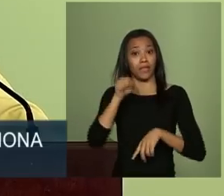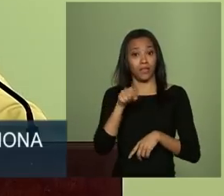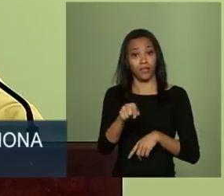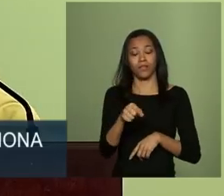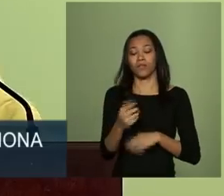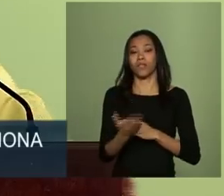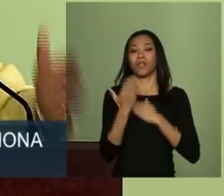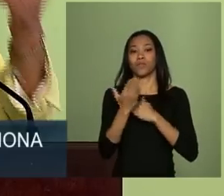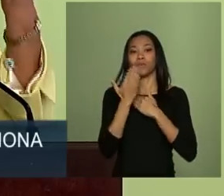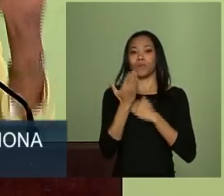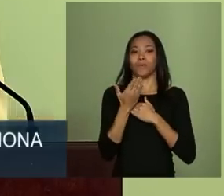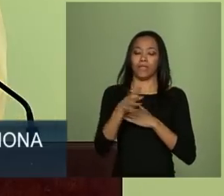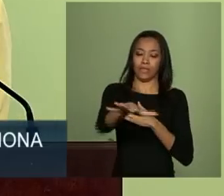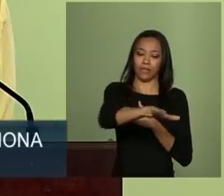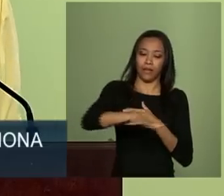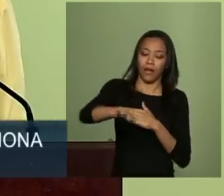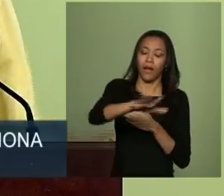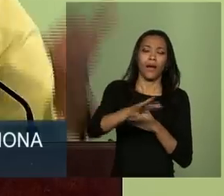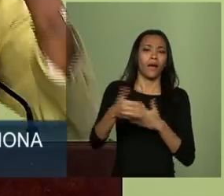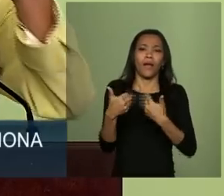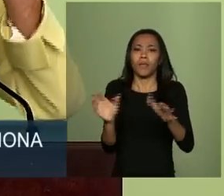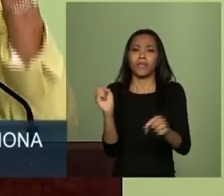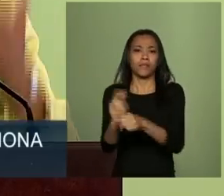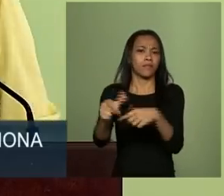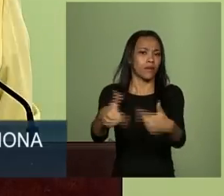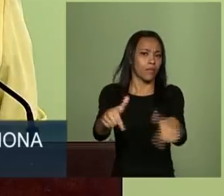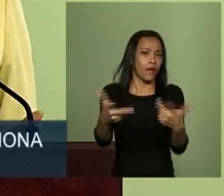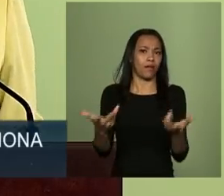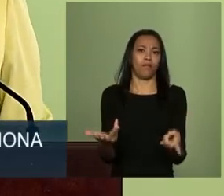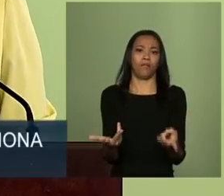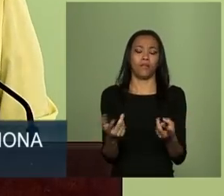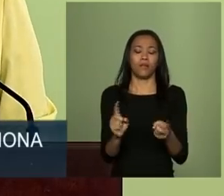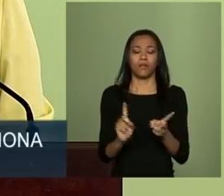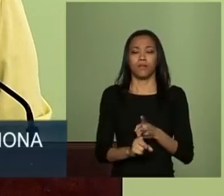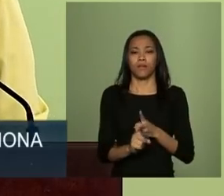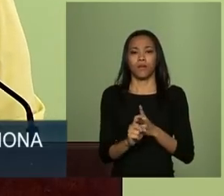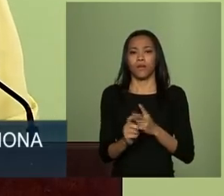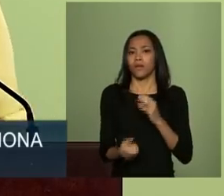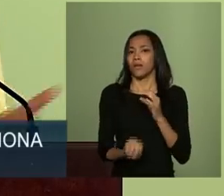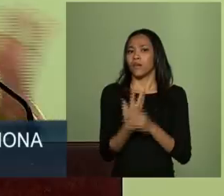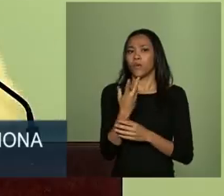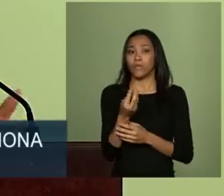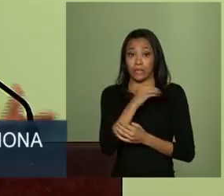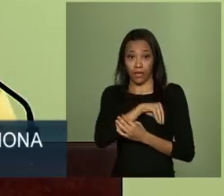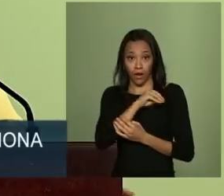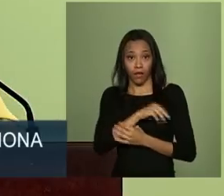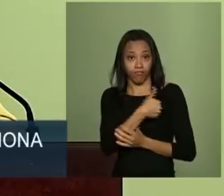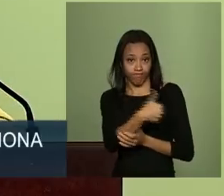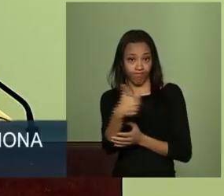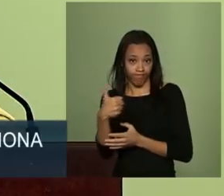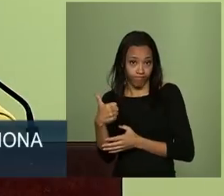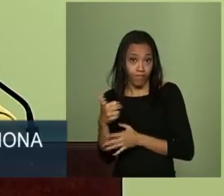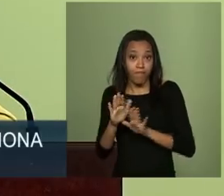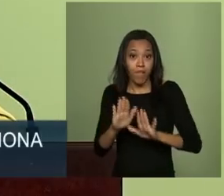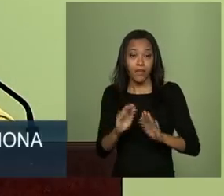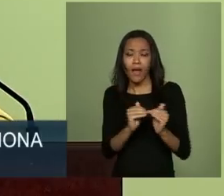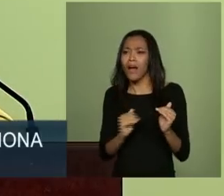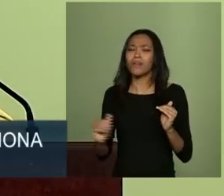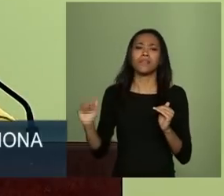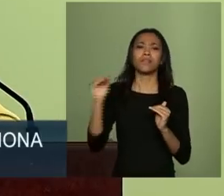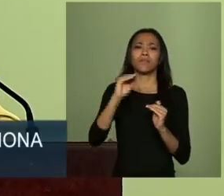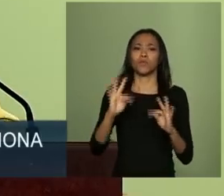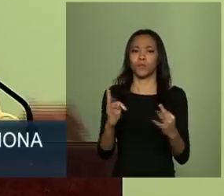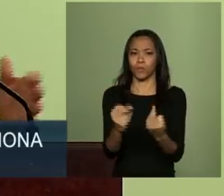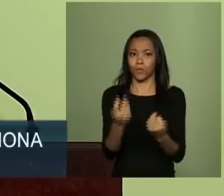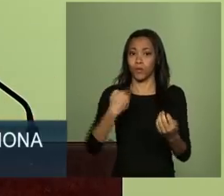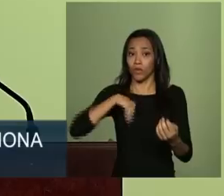nessa área, na geração de emprego, na geração de renda, mas, sobretudo, naquilo que